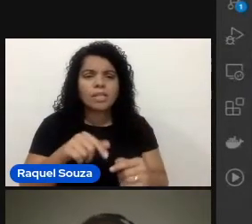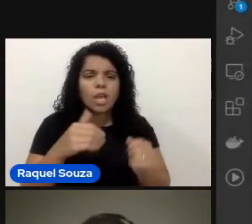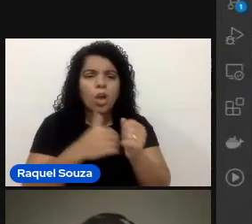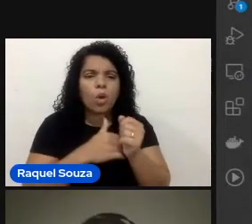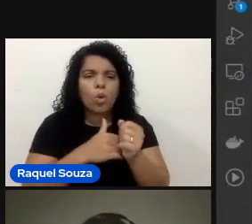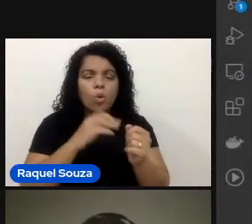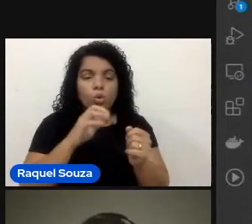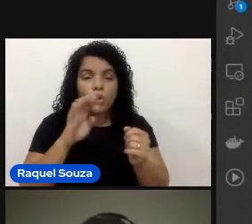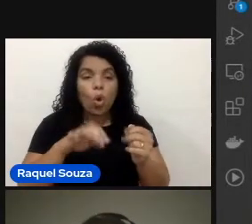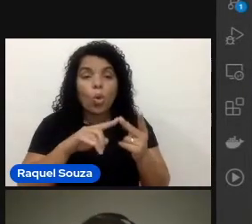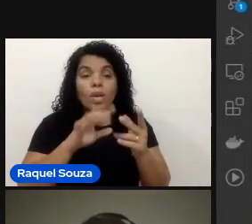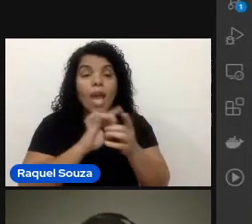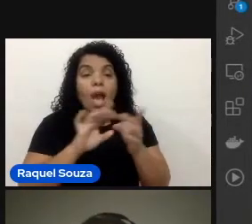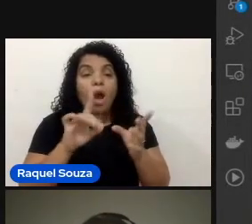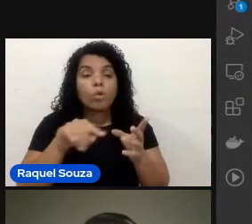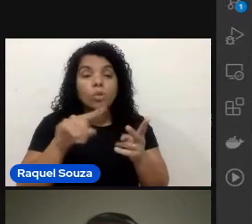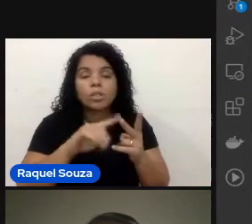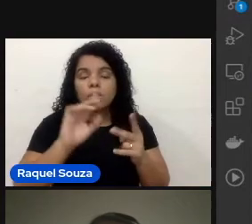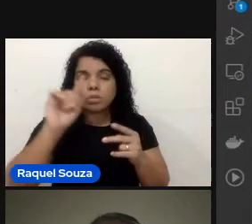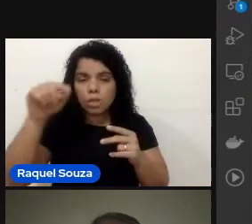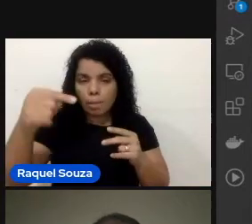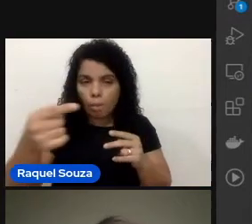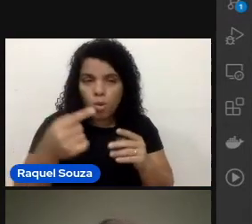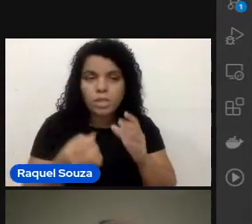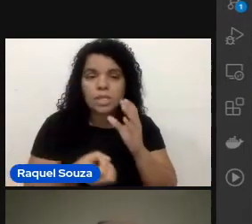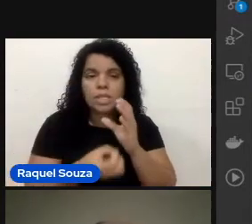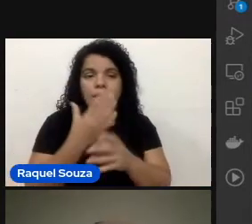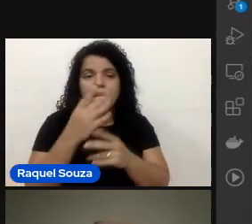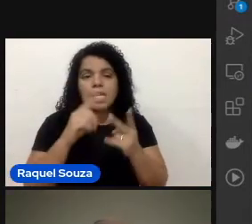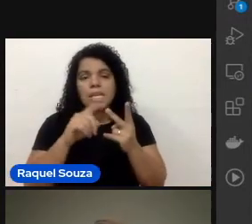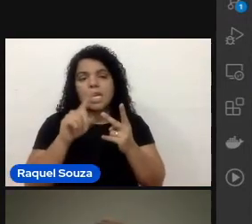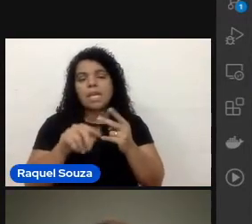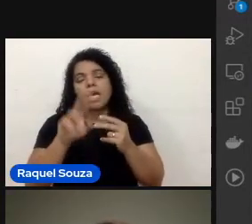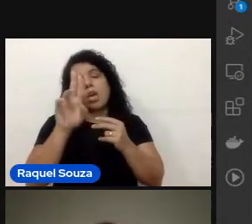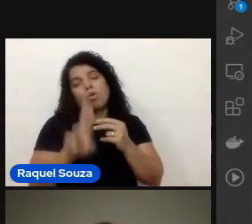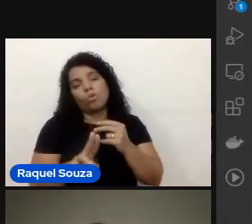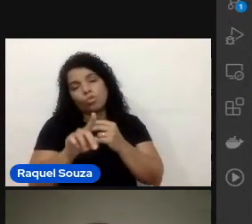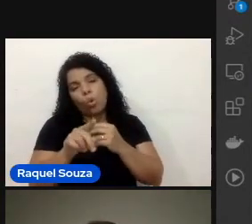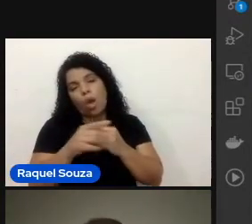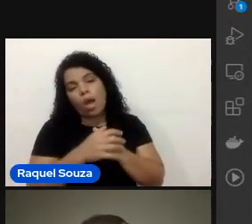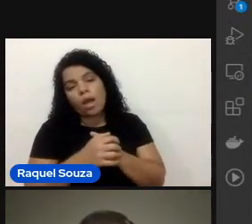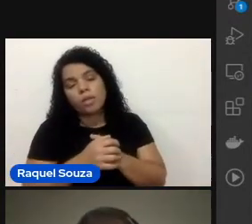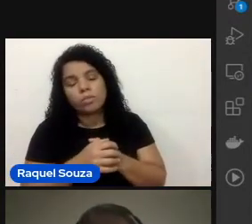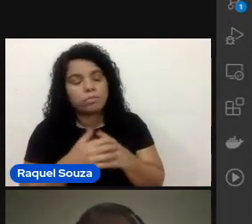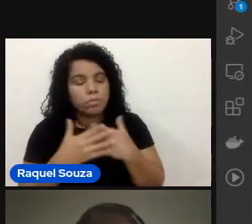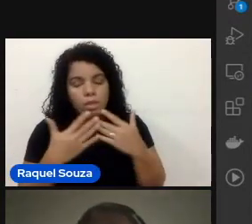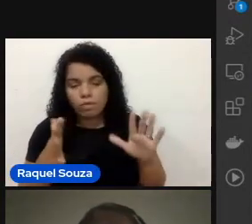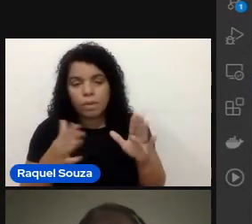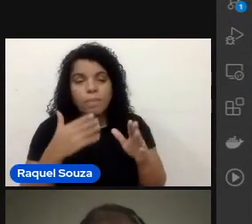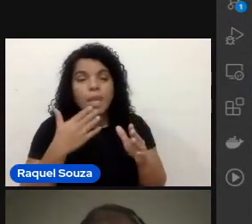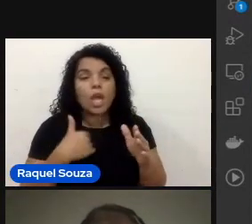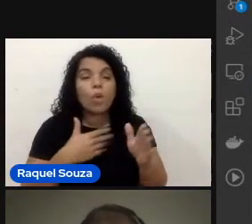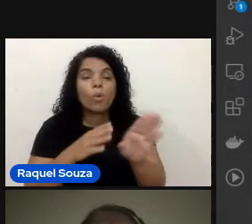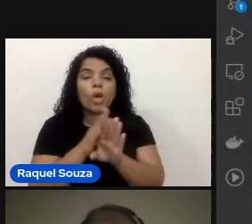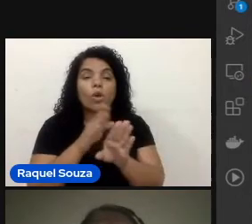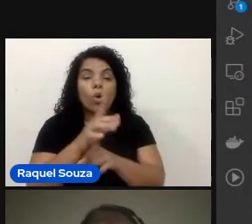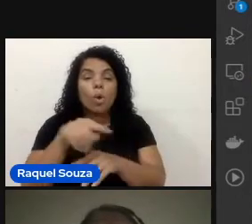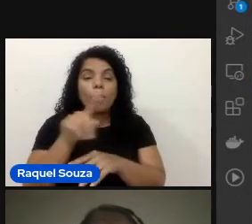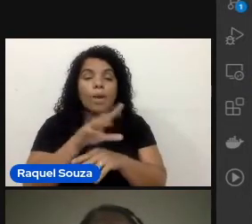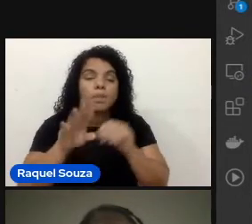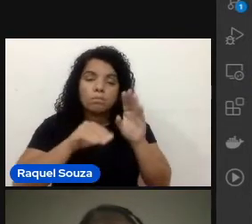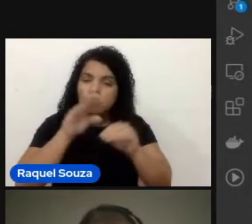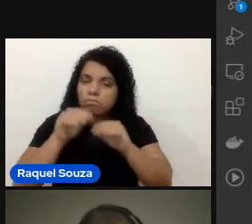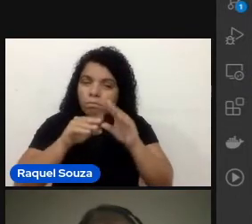de autorização depois que a gente cria algum usuário. Enfim, eu recomendo dar uma brincada